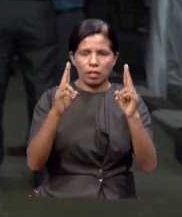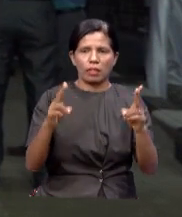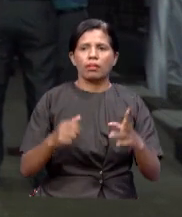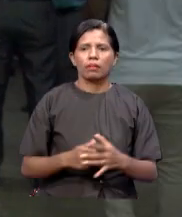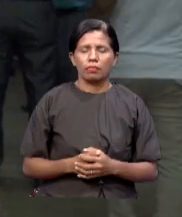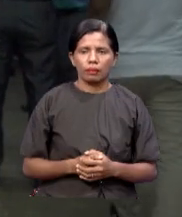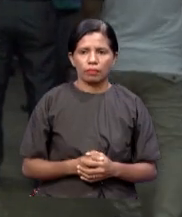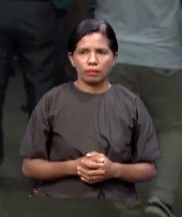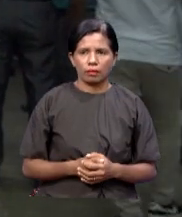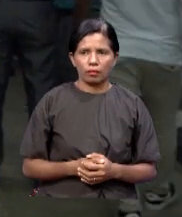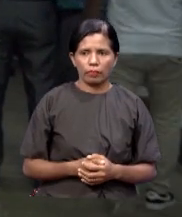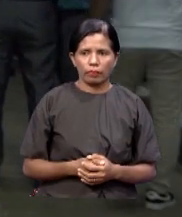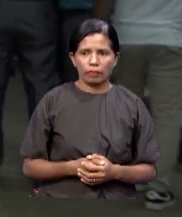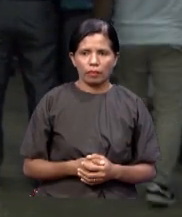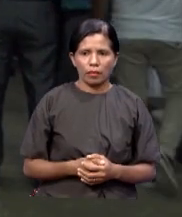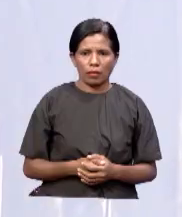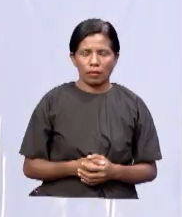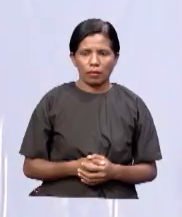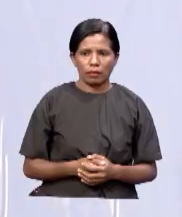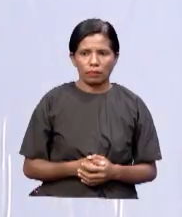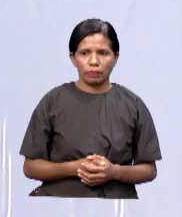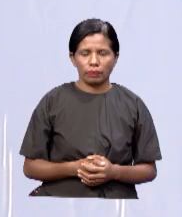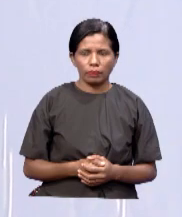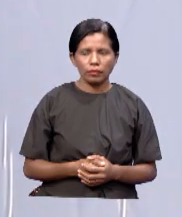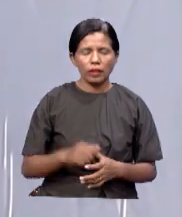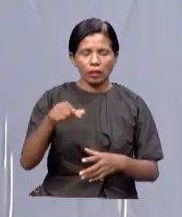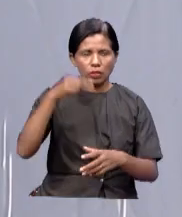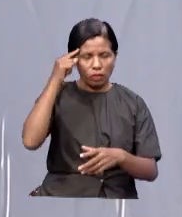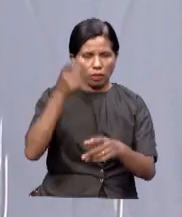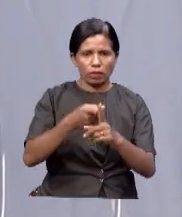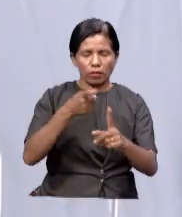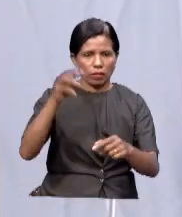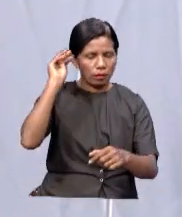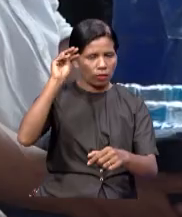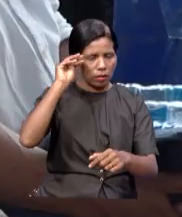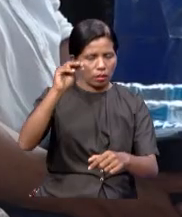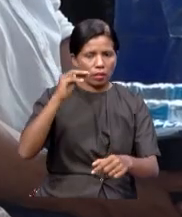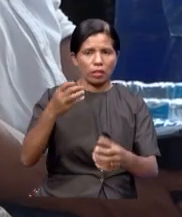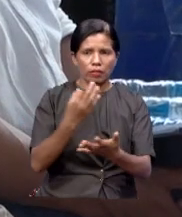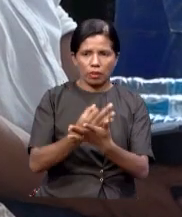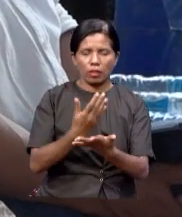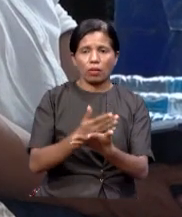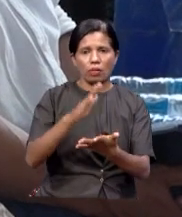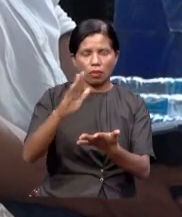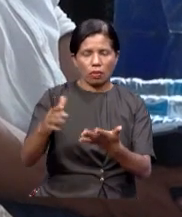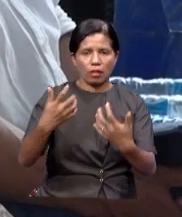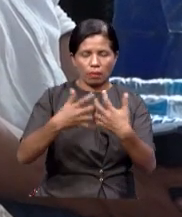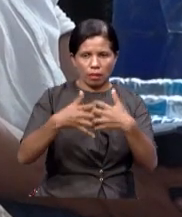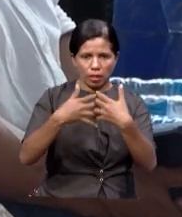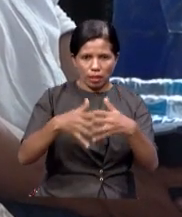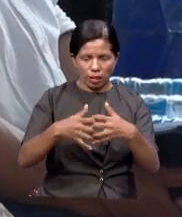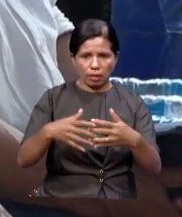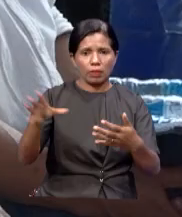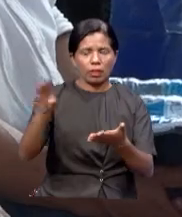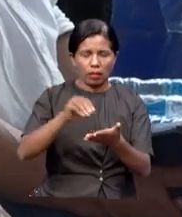possível nivel halo depende de kareta hira matama. Enquanto o governo lhe Ministério Finanças, só sa máquina scanner e a oi rua,